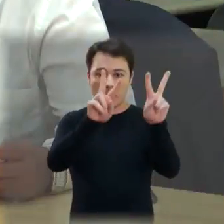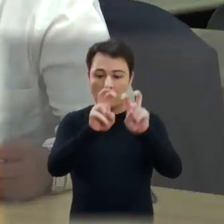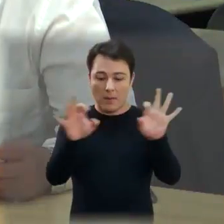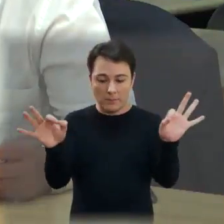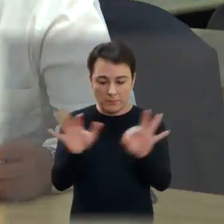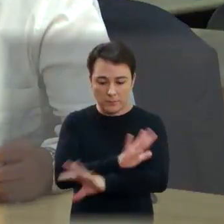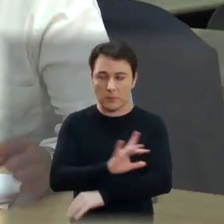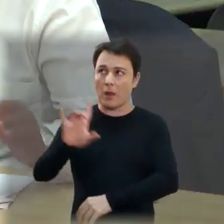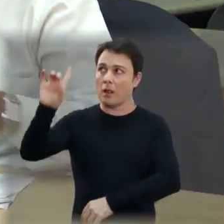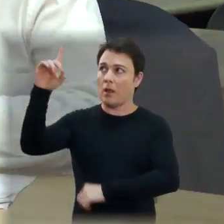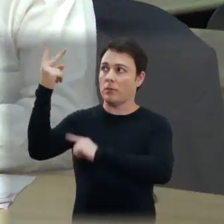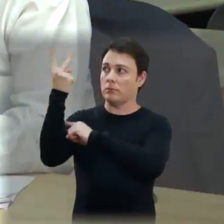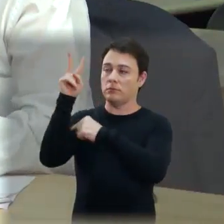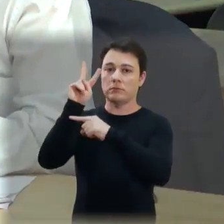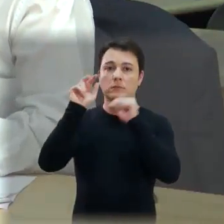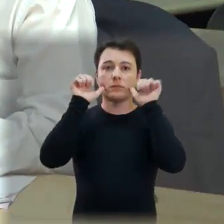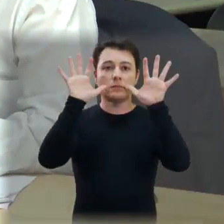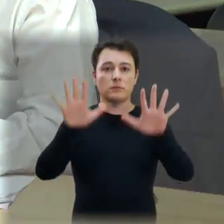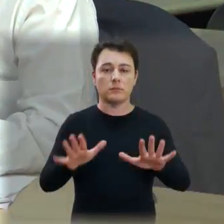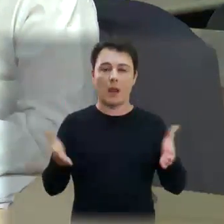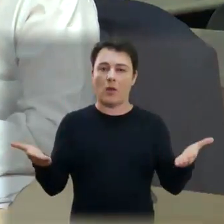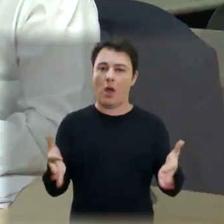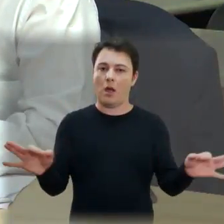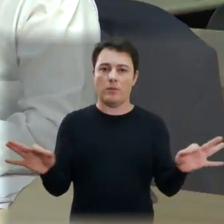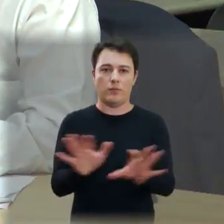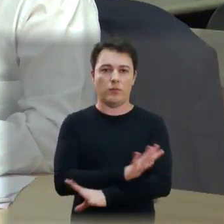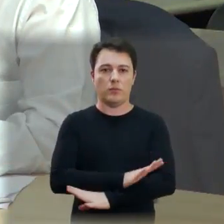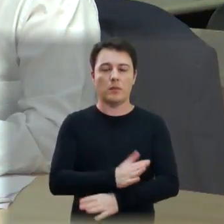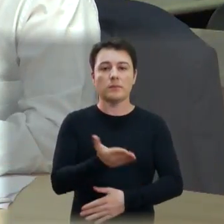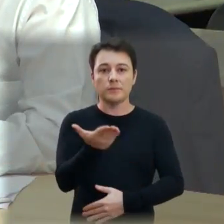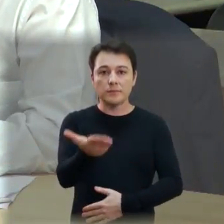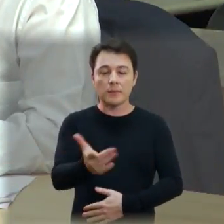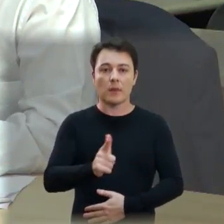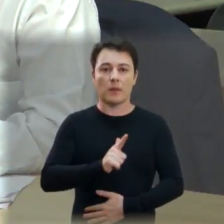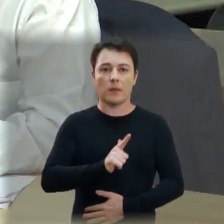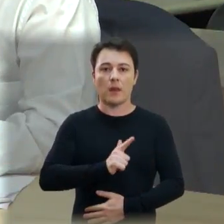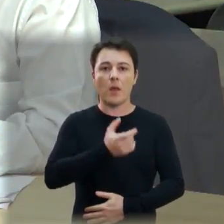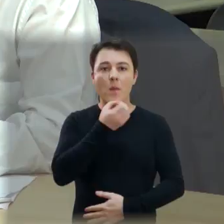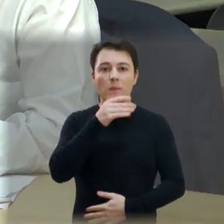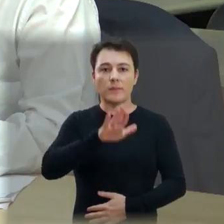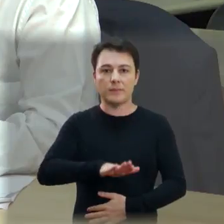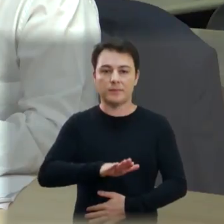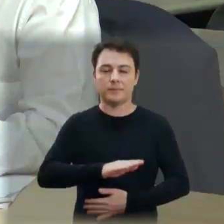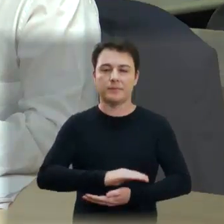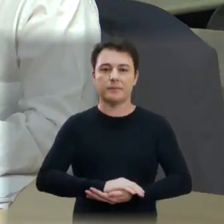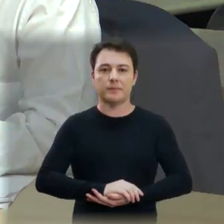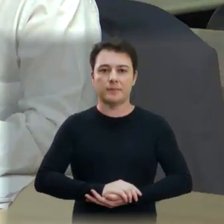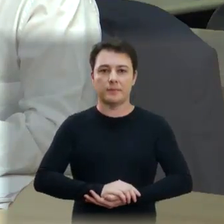proteção de Deus, declaro encerrado a presente sessão. Que tenham todos uma boa tarde.